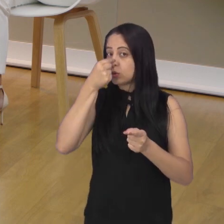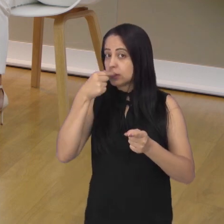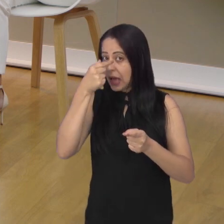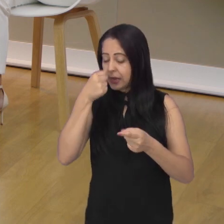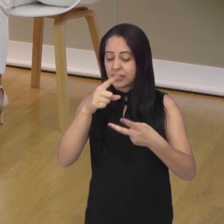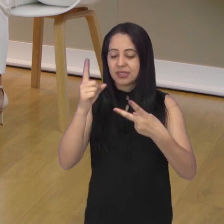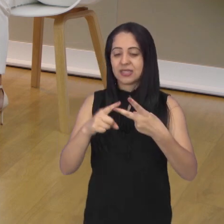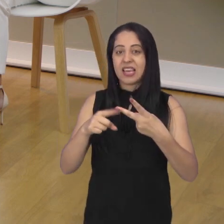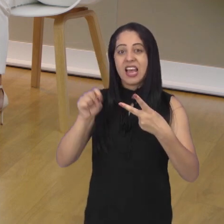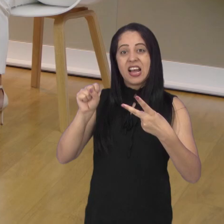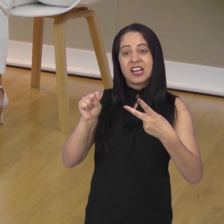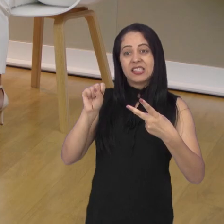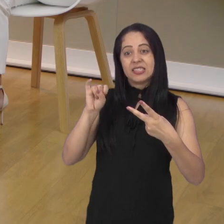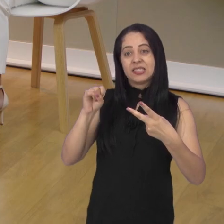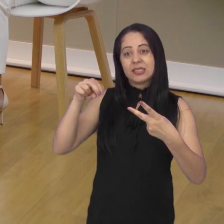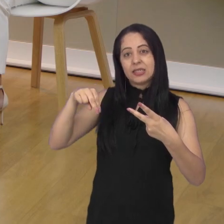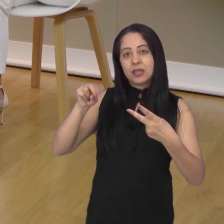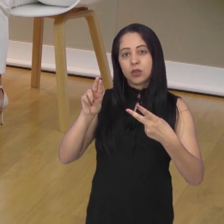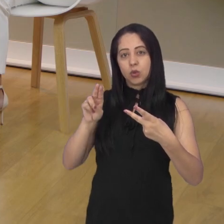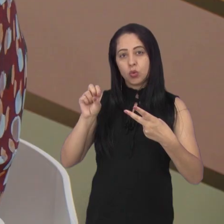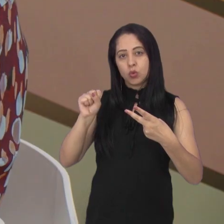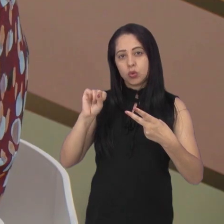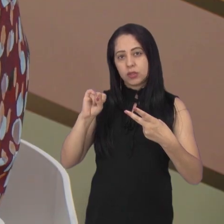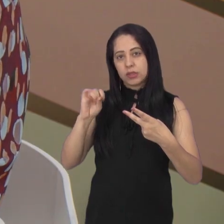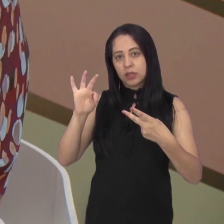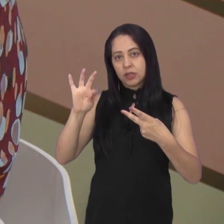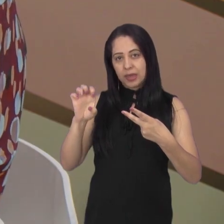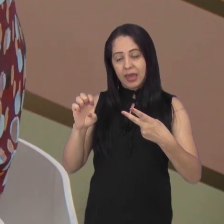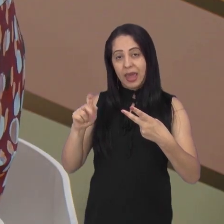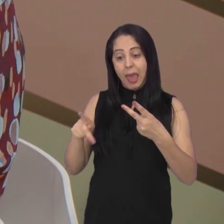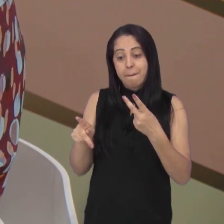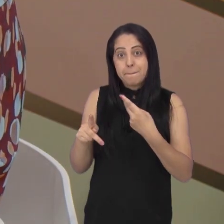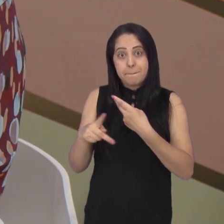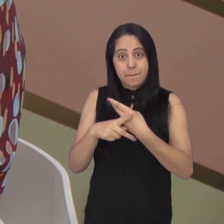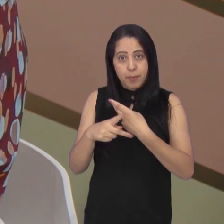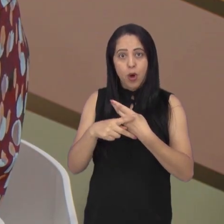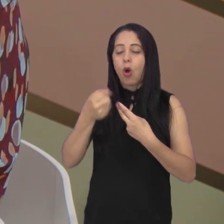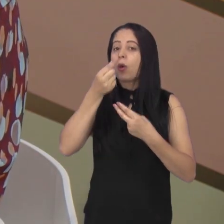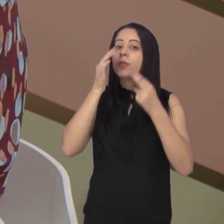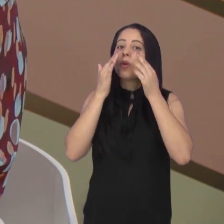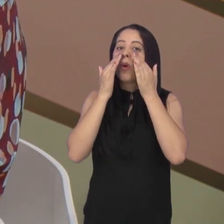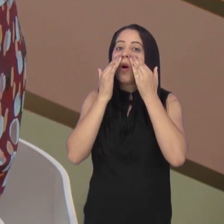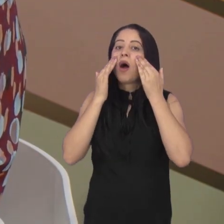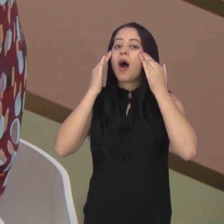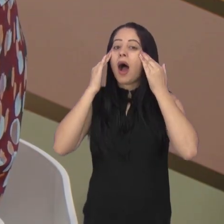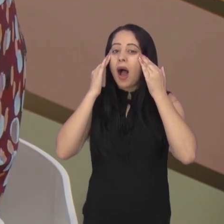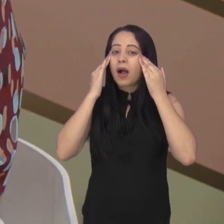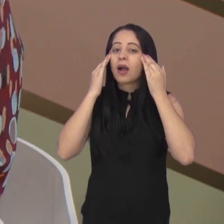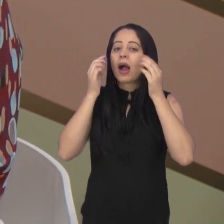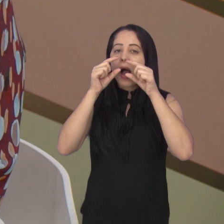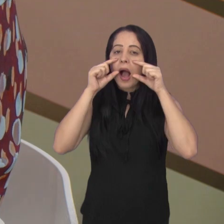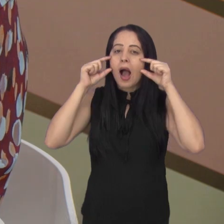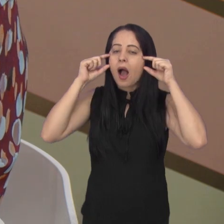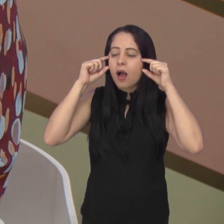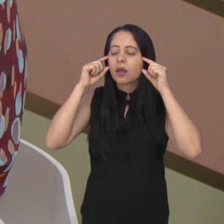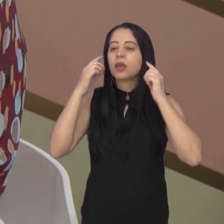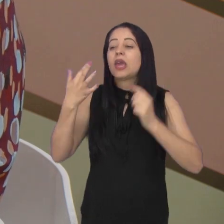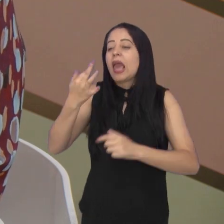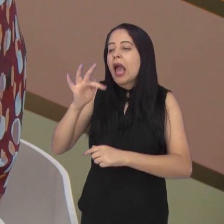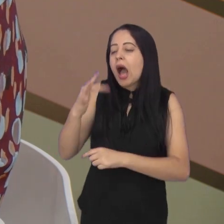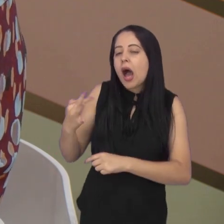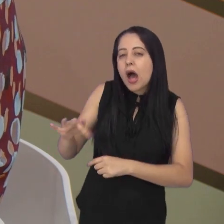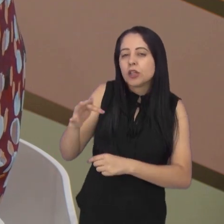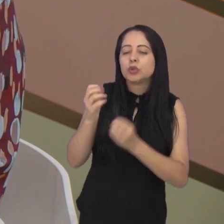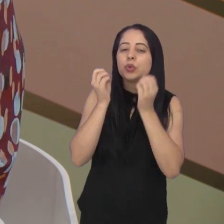sinusite, ela é uma inflamação da mucosa aqui, dos seios da face, que são cavidades que a gente pode ter na região frontal, na região